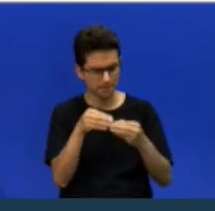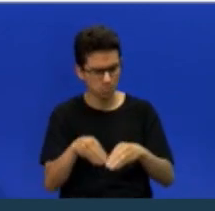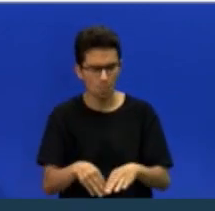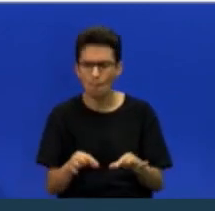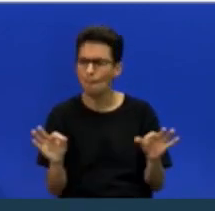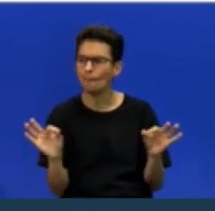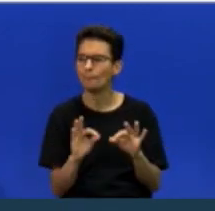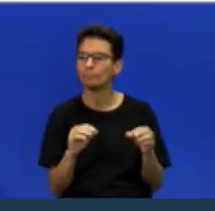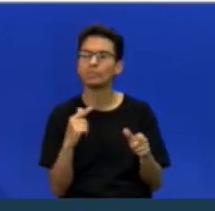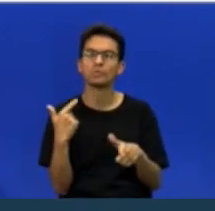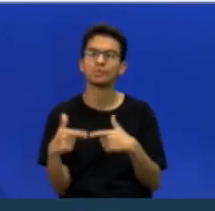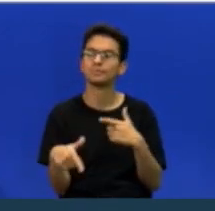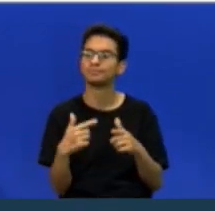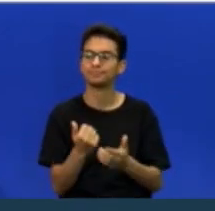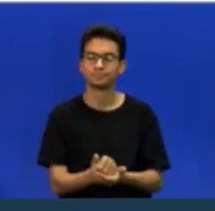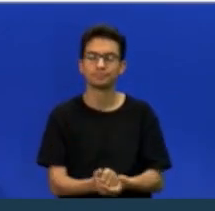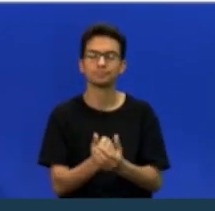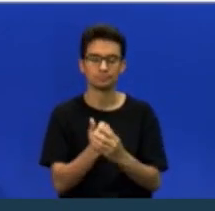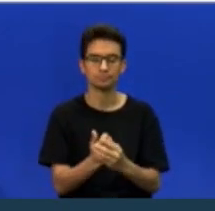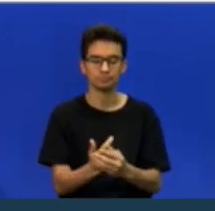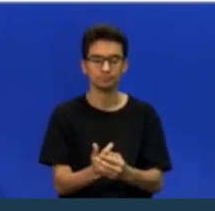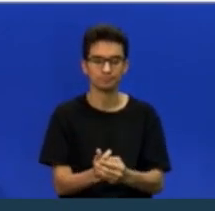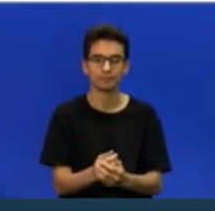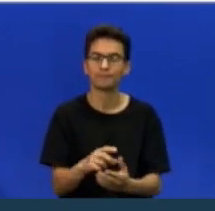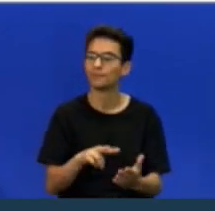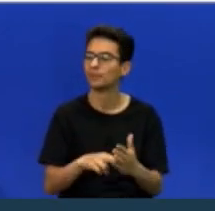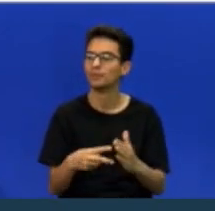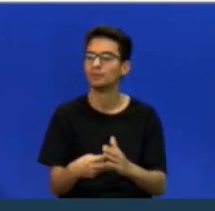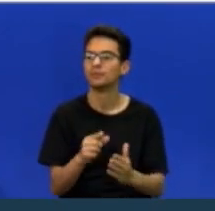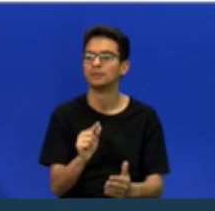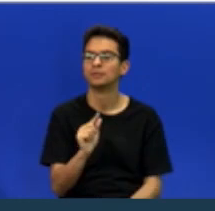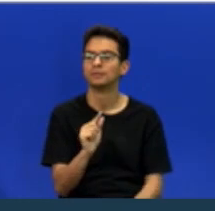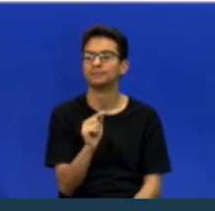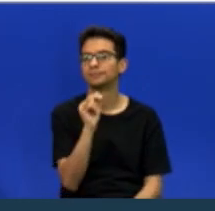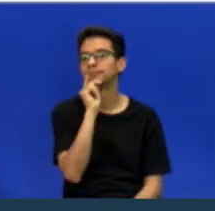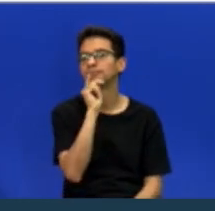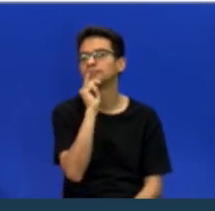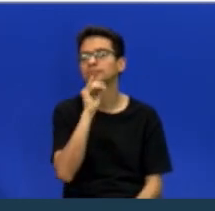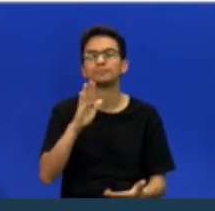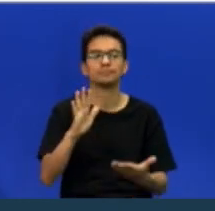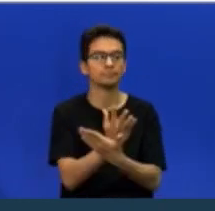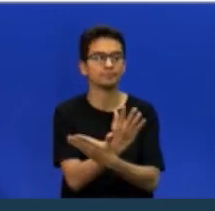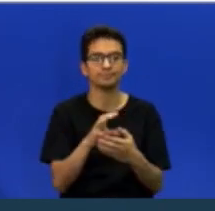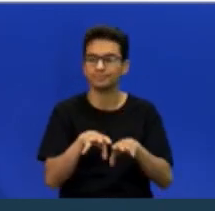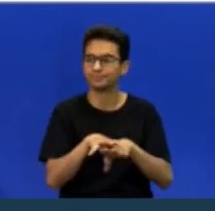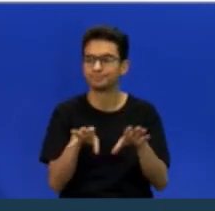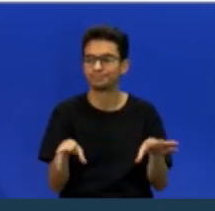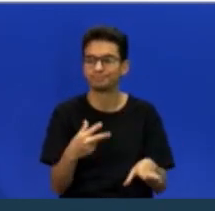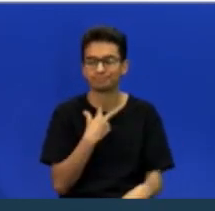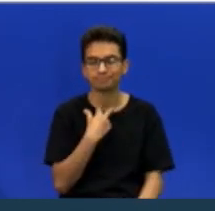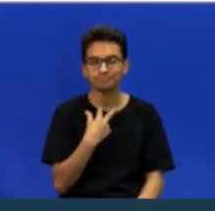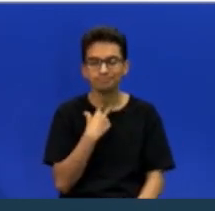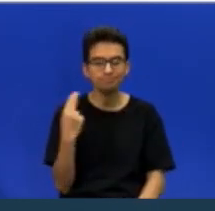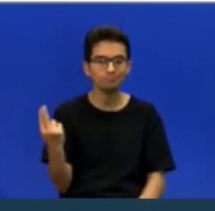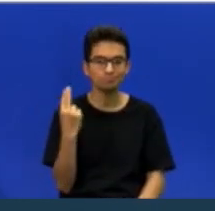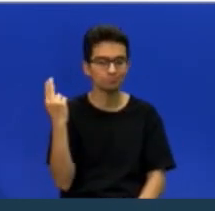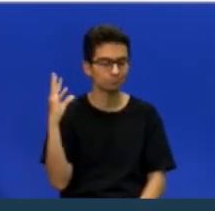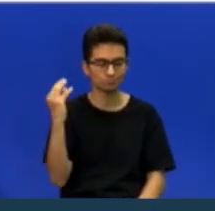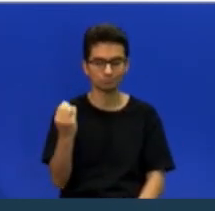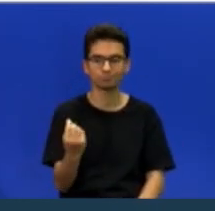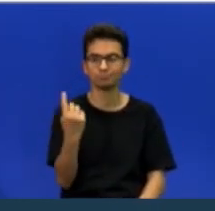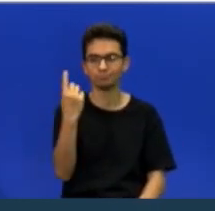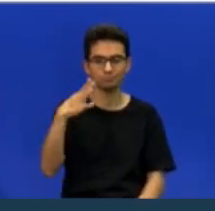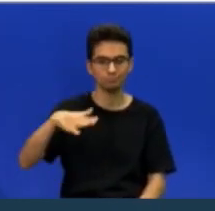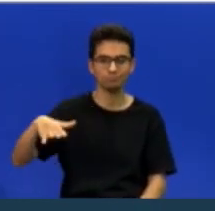dos serviços assistenciais. Então, ou seja, o SUS ele tem que ser descentralizado. Eu não posso querer que tudo aconteça num